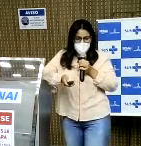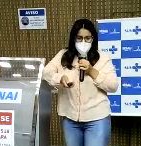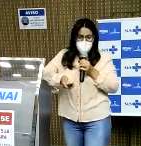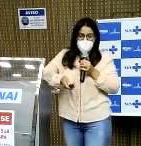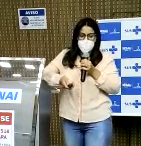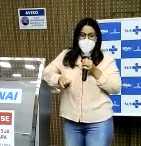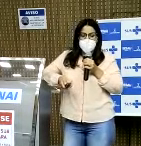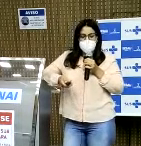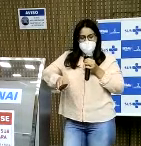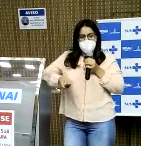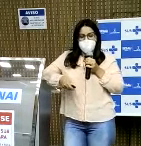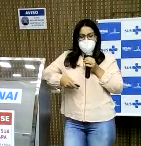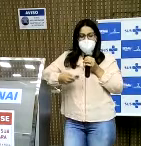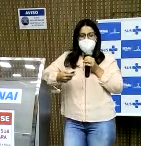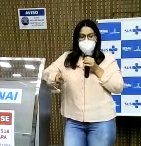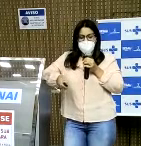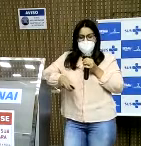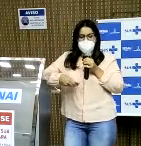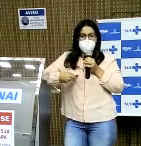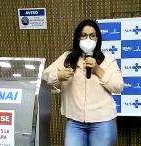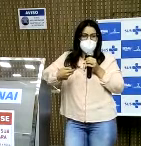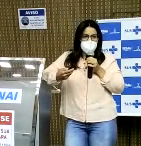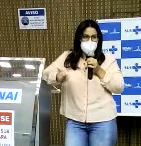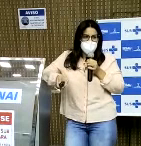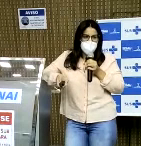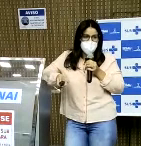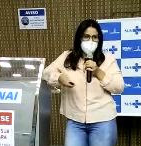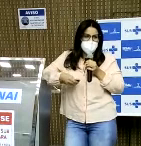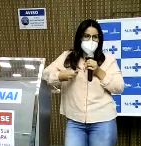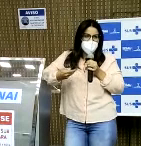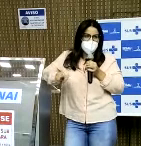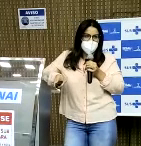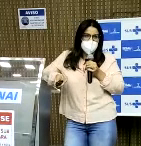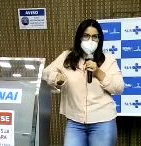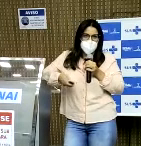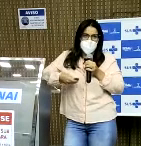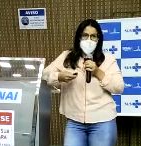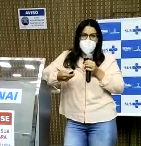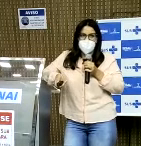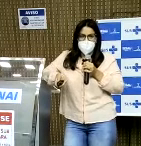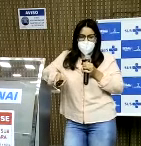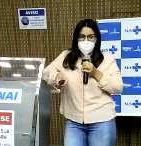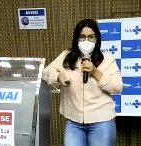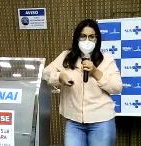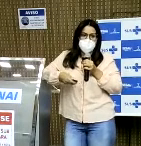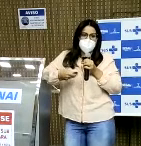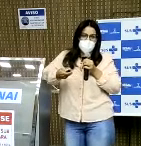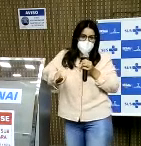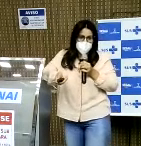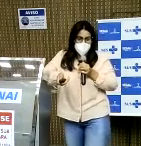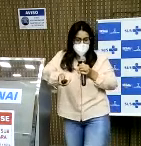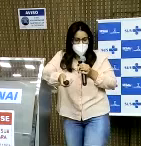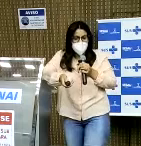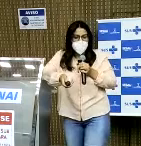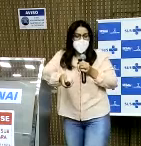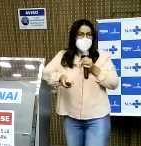de 2021, 18, né? Isso se deve a gente ser uma unidade de referência, né, para tratamento de pessoas convivendo com HIV AIDS, né, uma